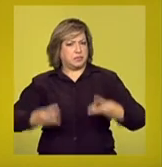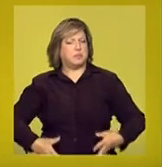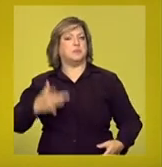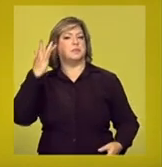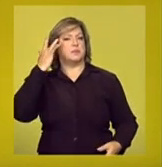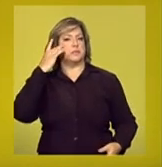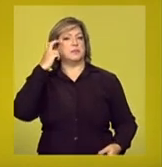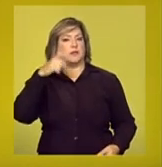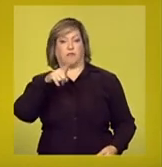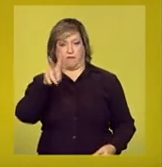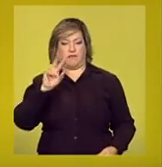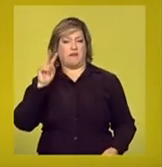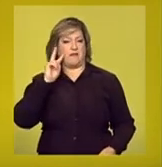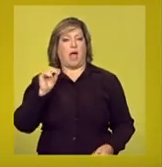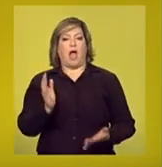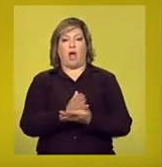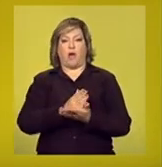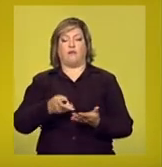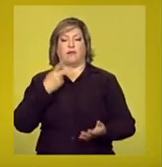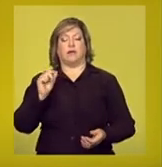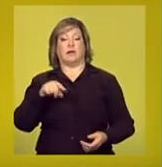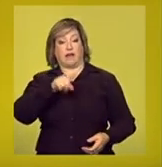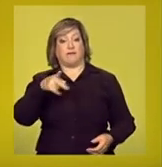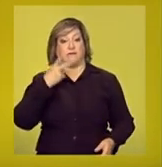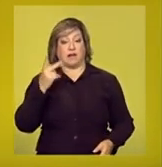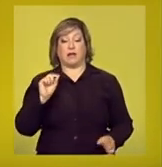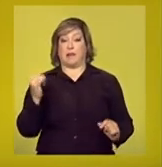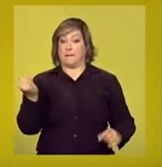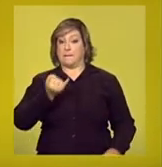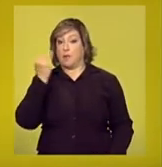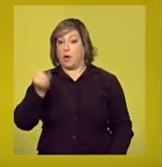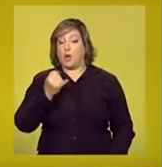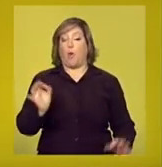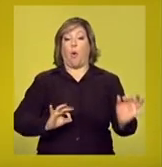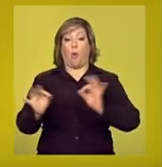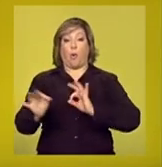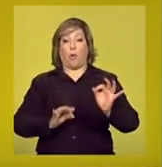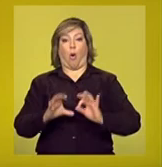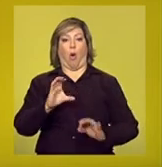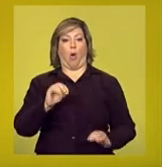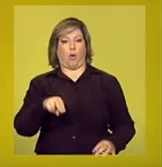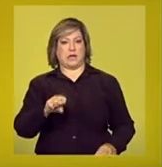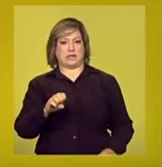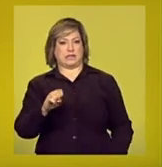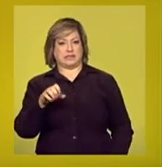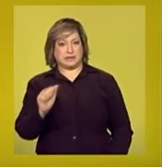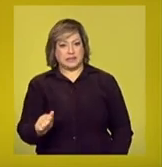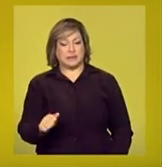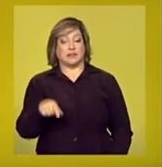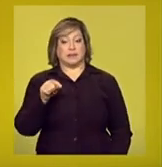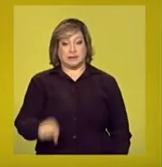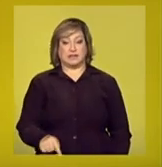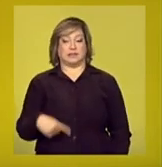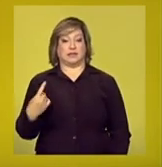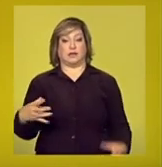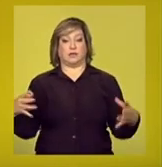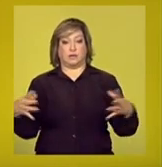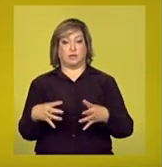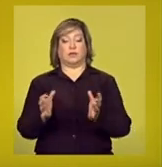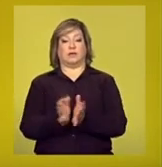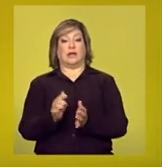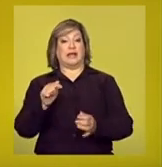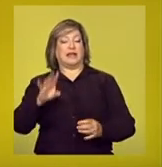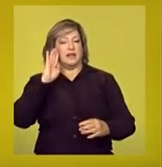vocês vão ver em algumas falas. Elas falaram da importância de organização do CONSEA. O CONSEA, para esses atores da sociedade civil, é